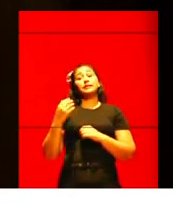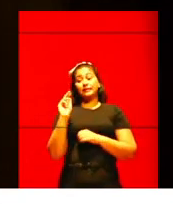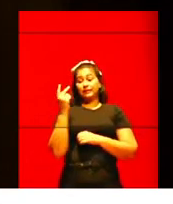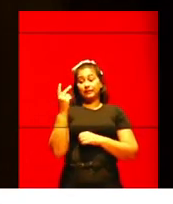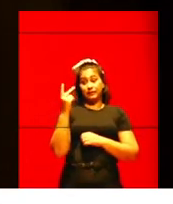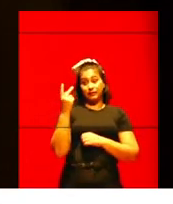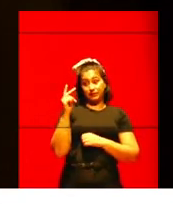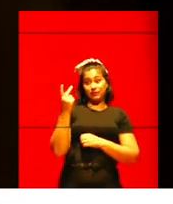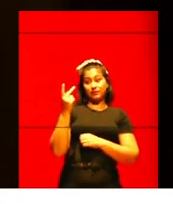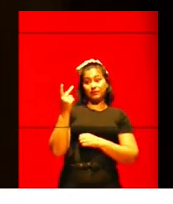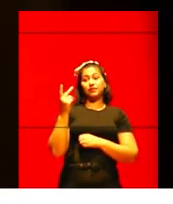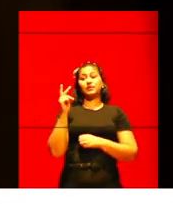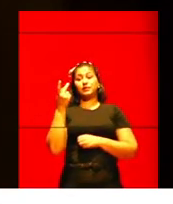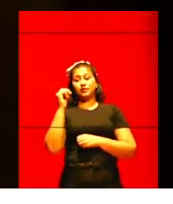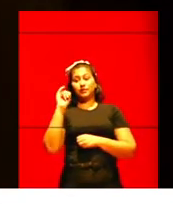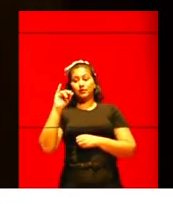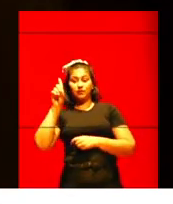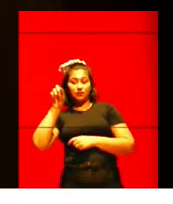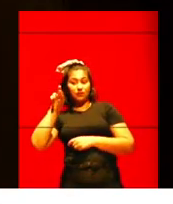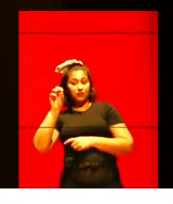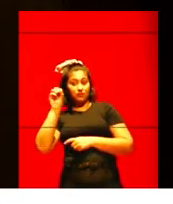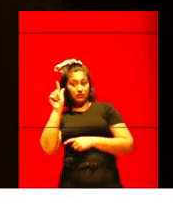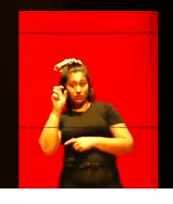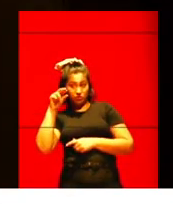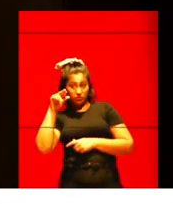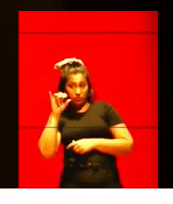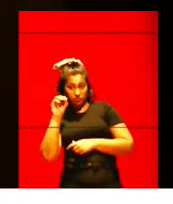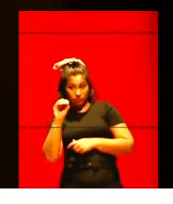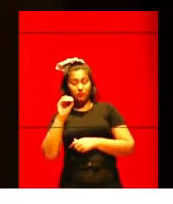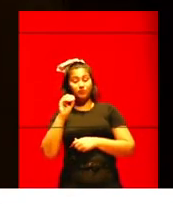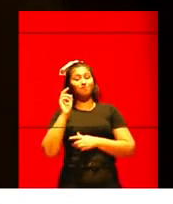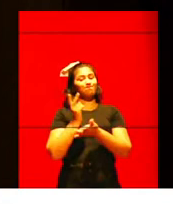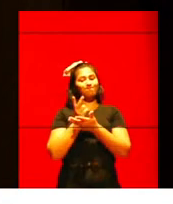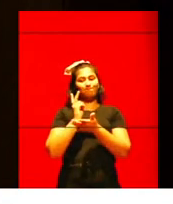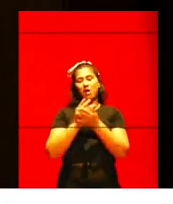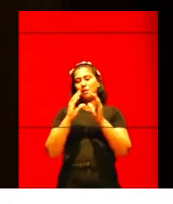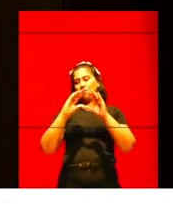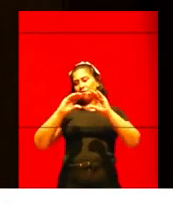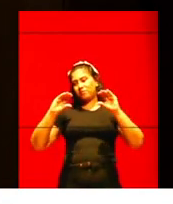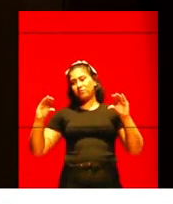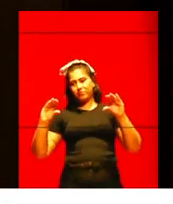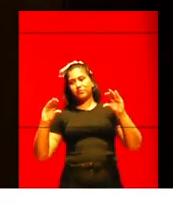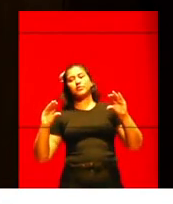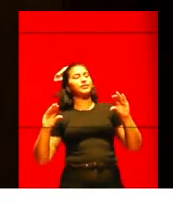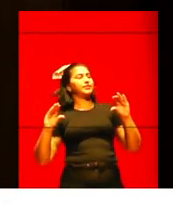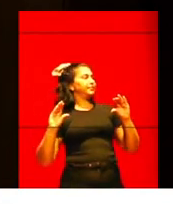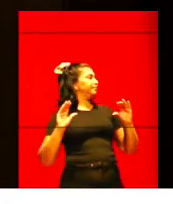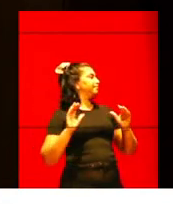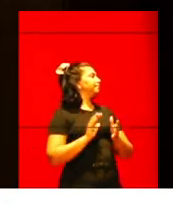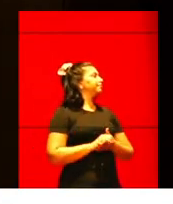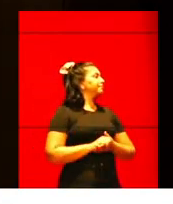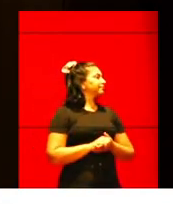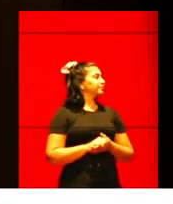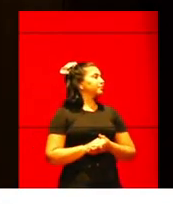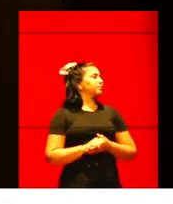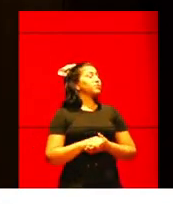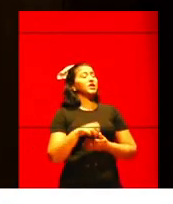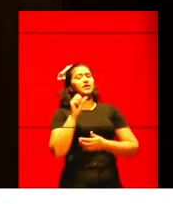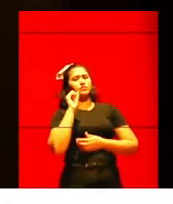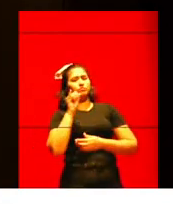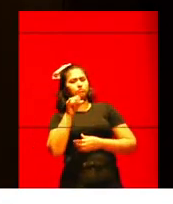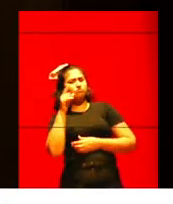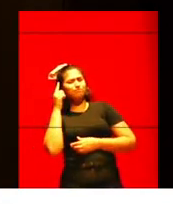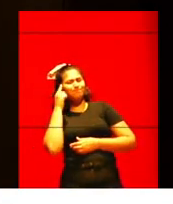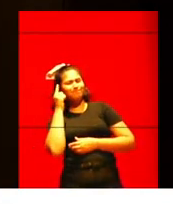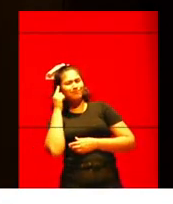Hidrogênio. Então, ali tem aquela mesma fórmula, né? E que, na verdade, se a gente considerar